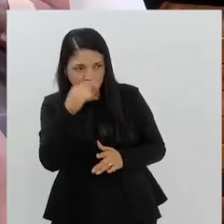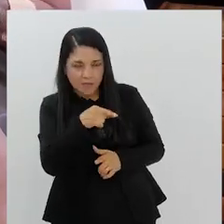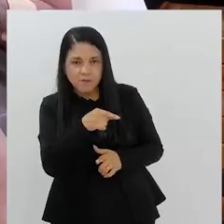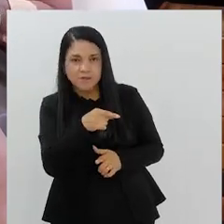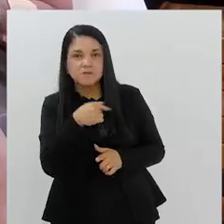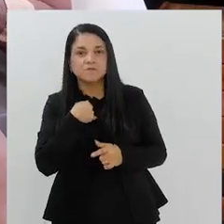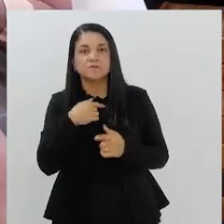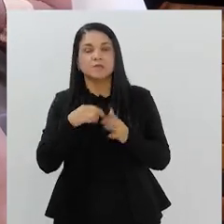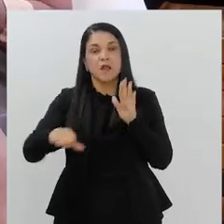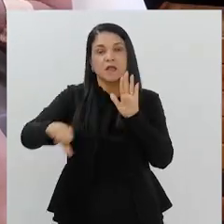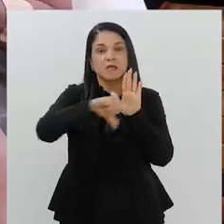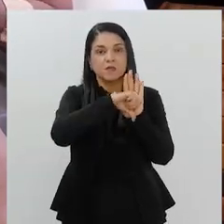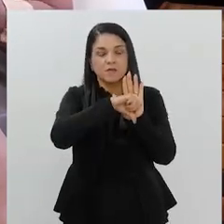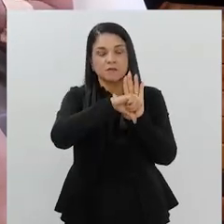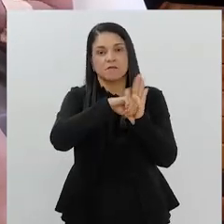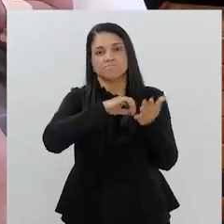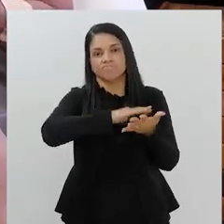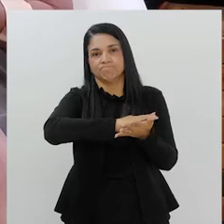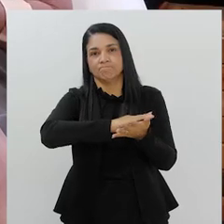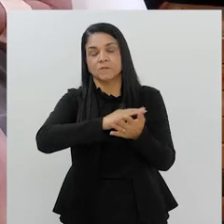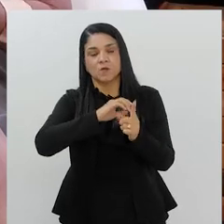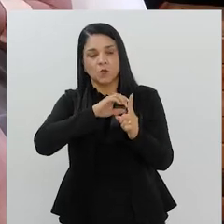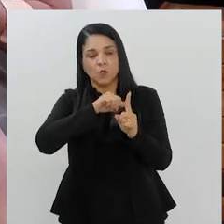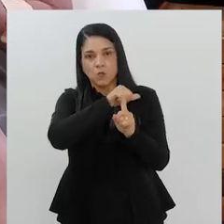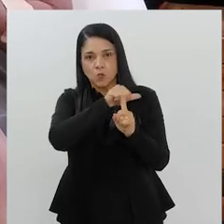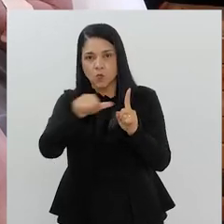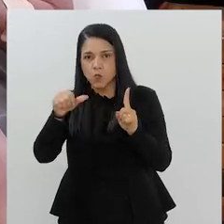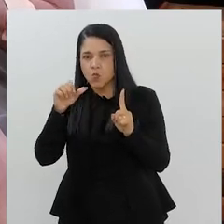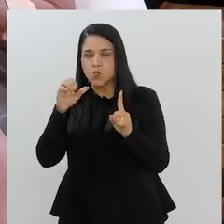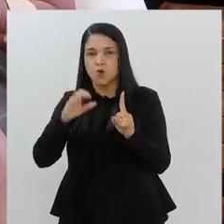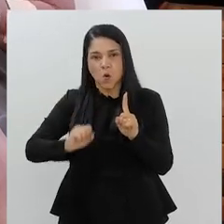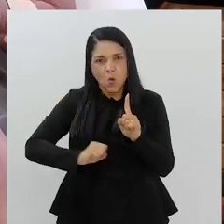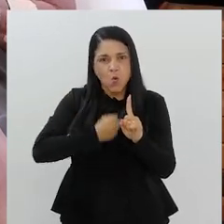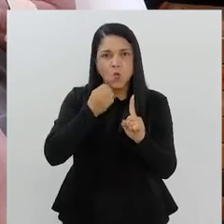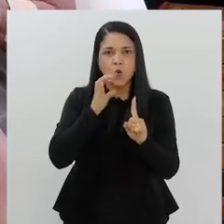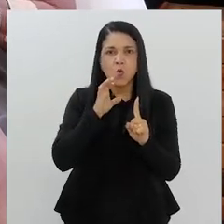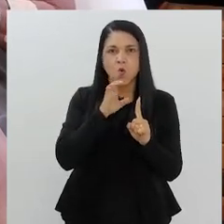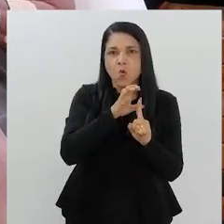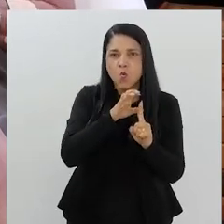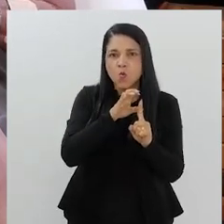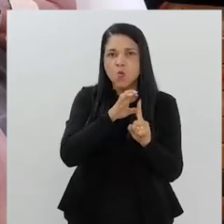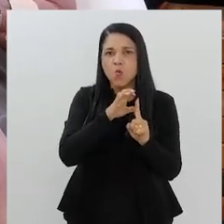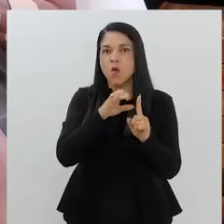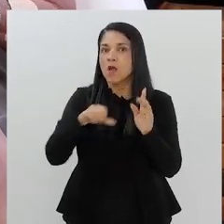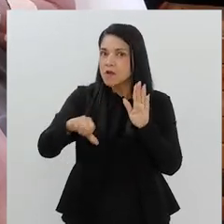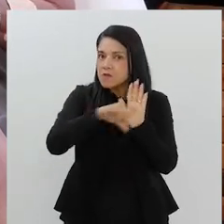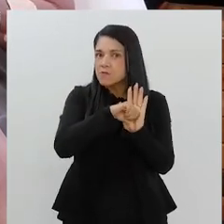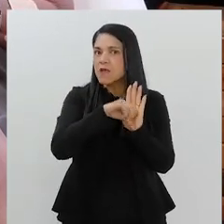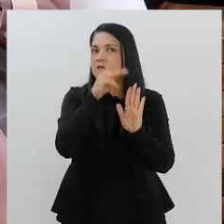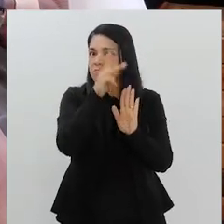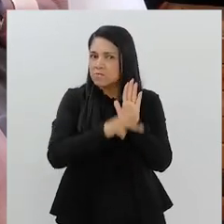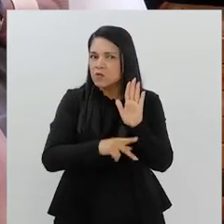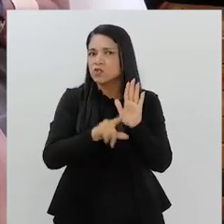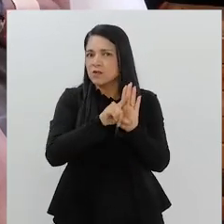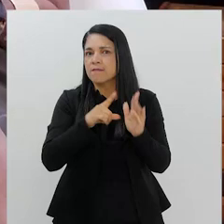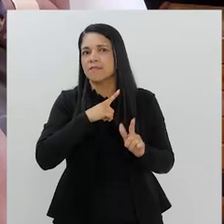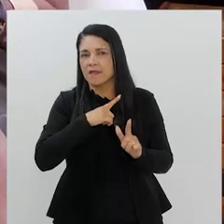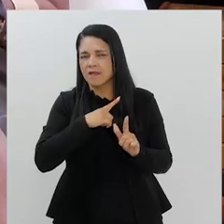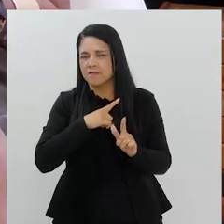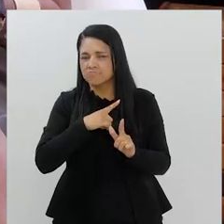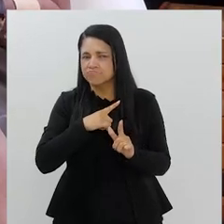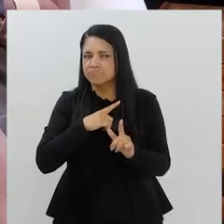não sei se você sabe que tem um projeto de lei para criminalizar a misoginia né tem um projeto de lei para criminalizar Mas será que